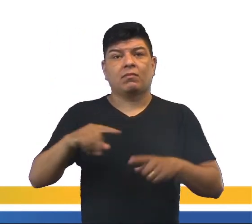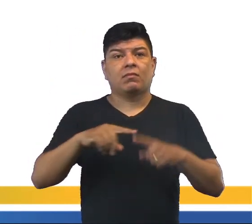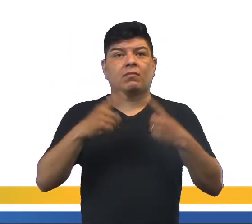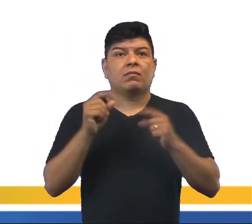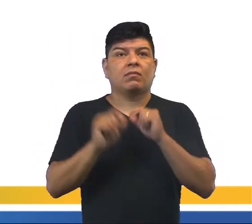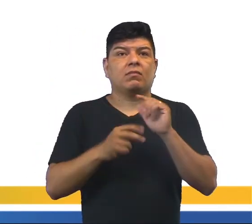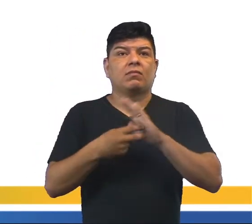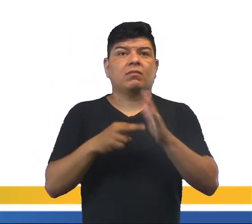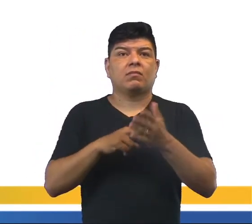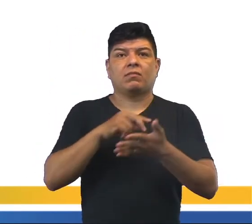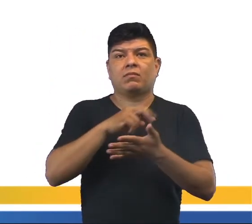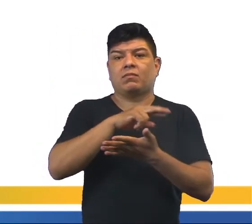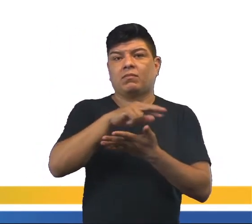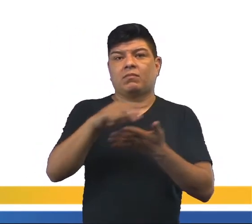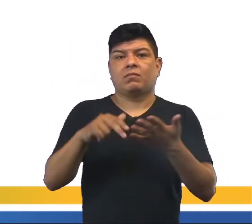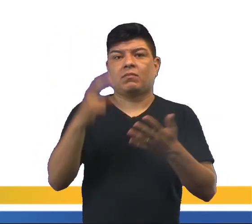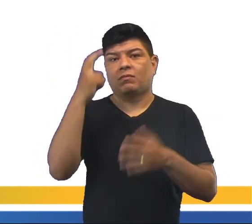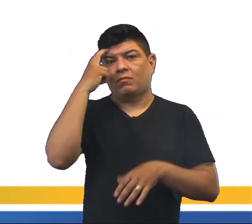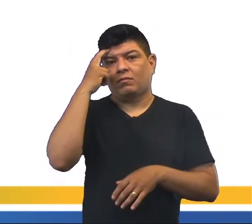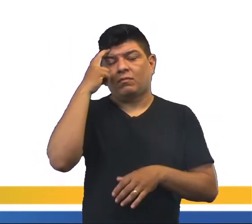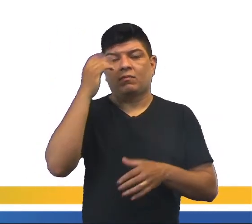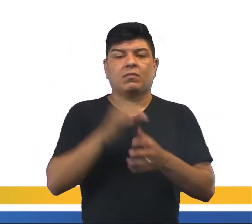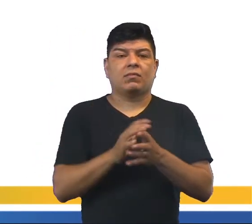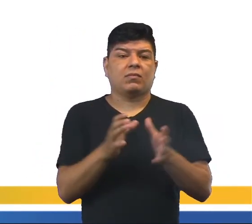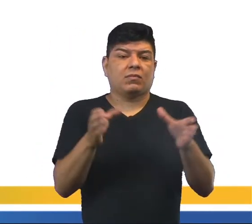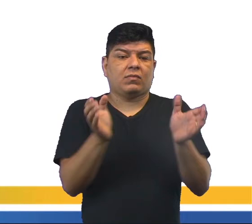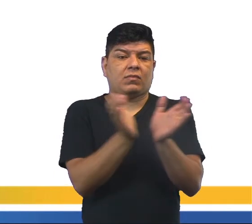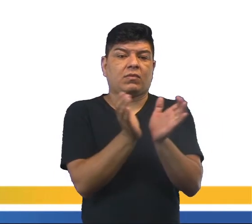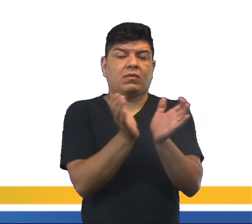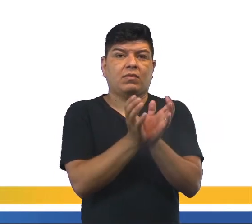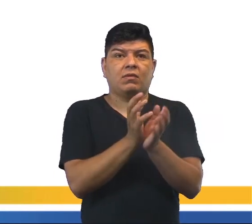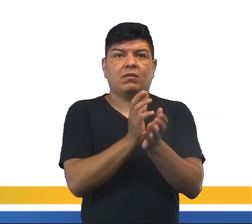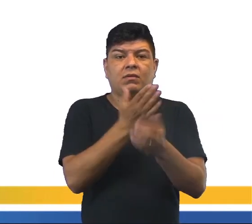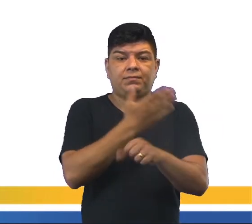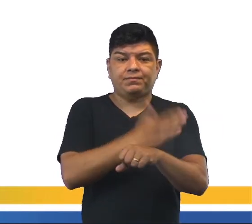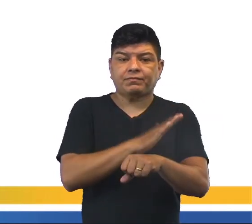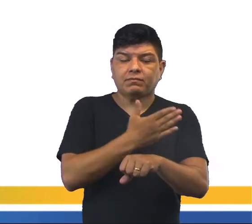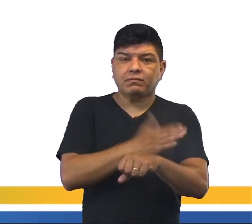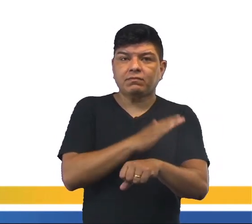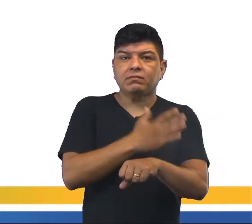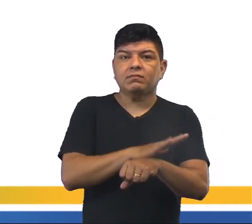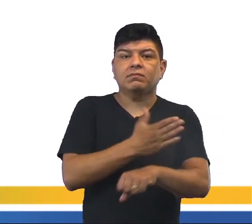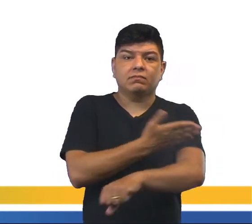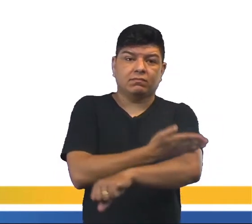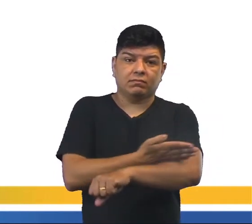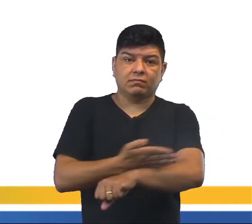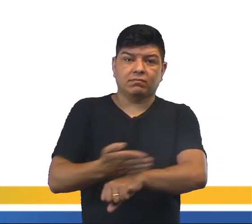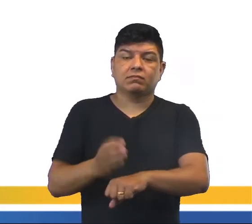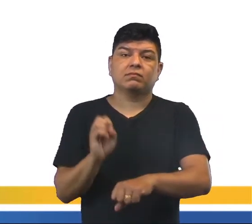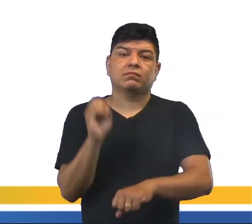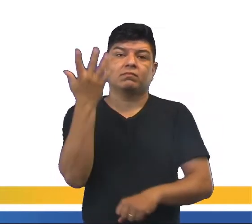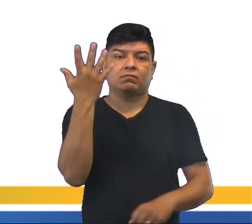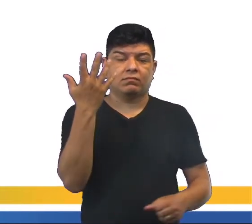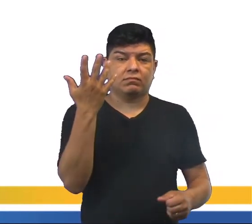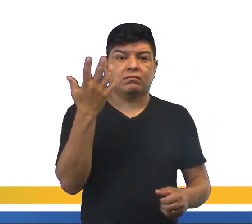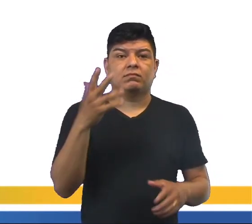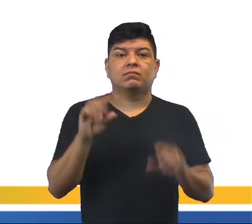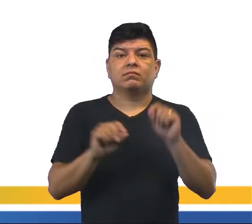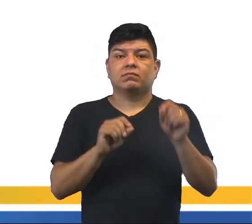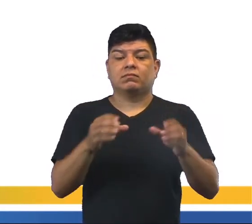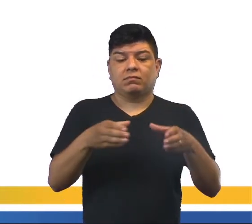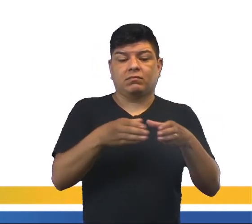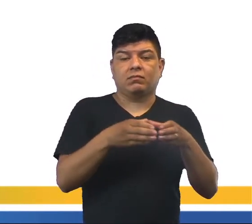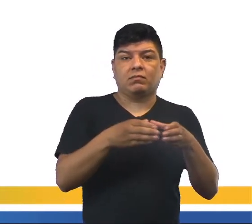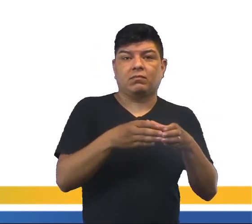que é diversidade cultural? É o conjunto de diferentes práticas tradicionais que ocorrem entre grandes grupos